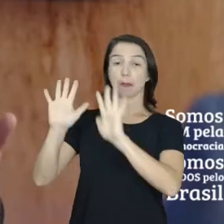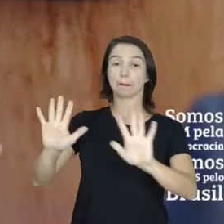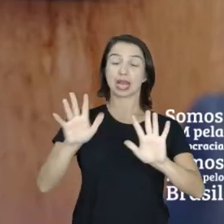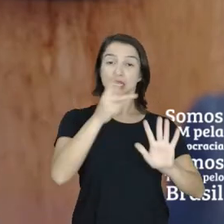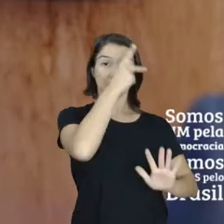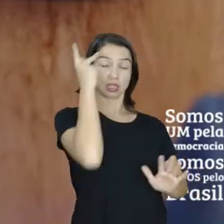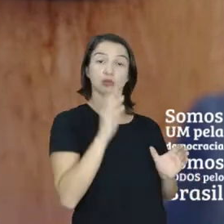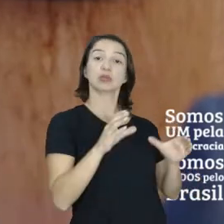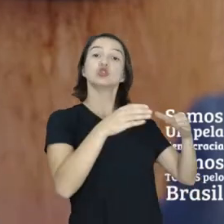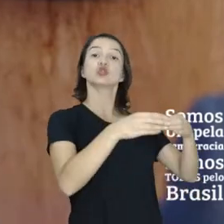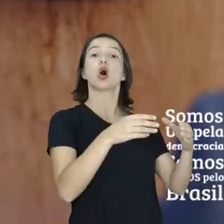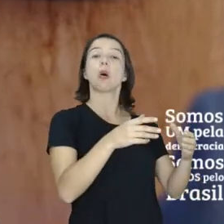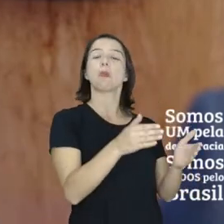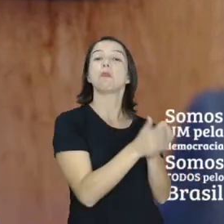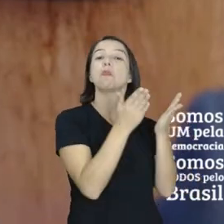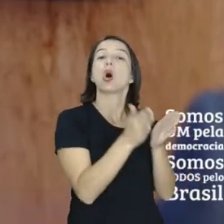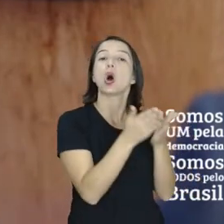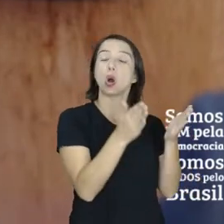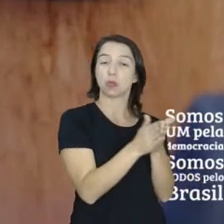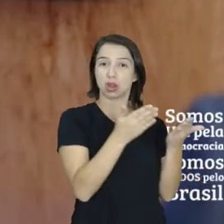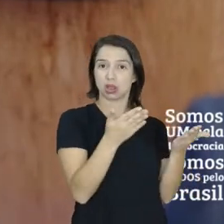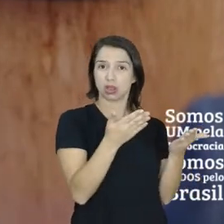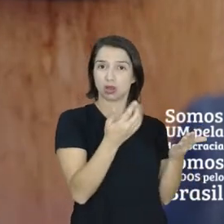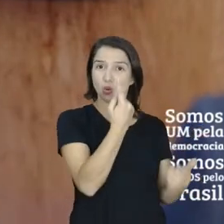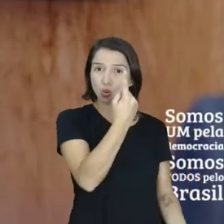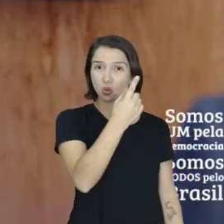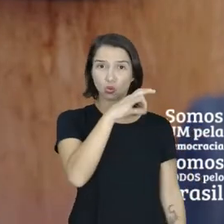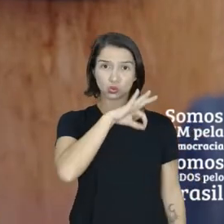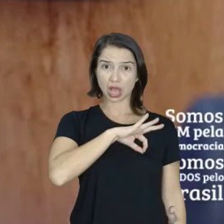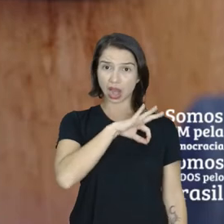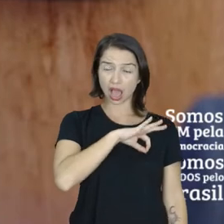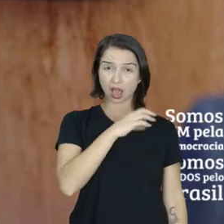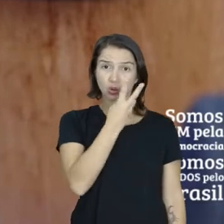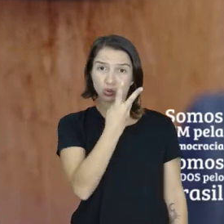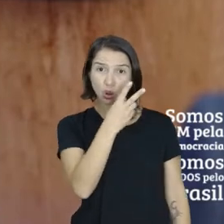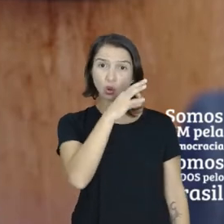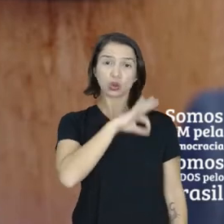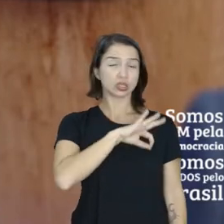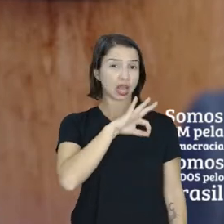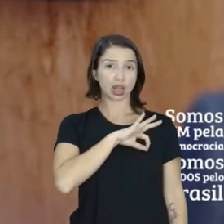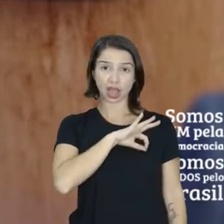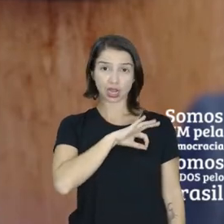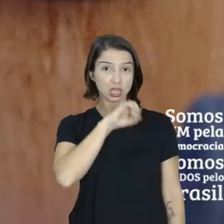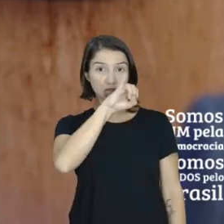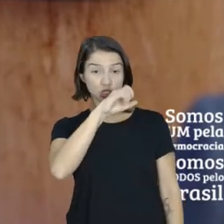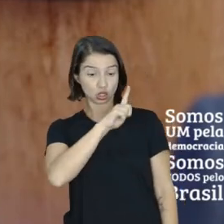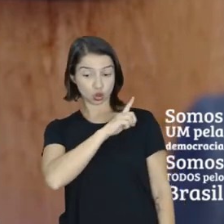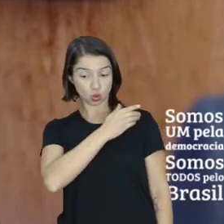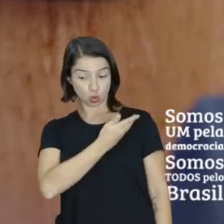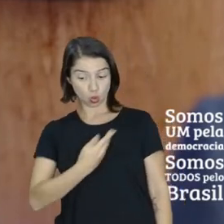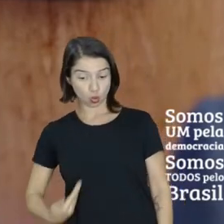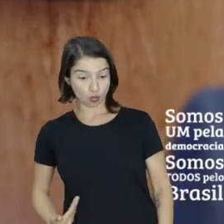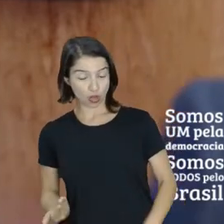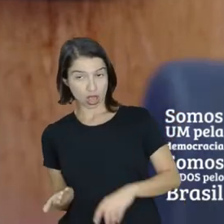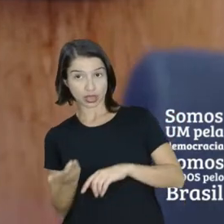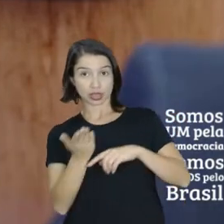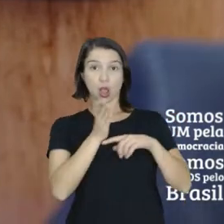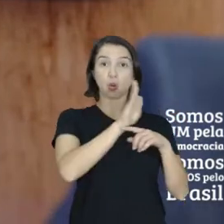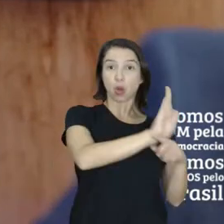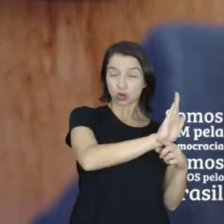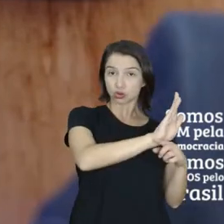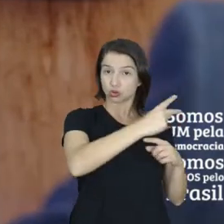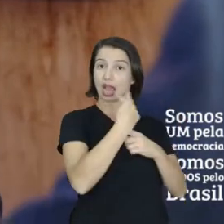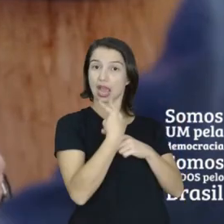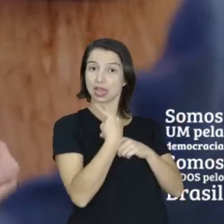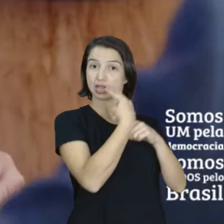ajudar com subsídio, ele não vai ter acesso à casa própria. Então, o mundo inteiro faz isso. O mundo inteiro faz